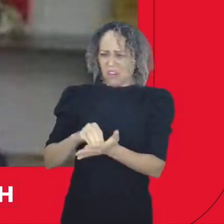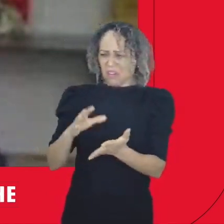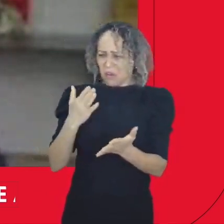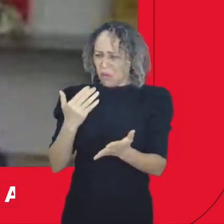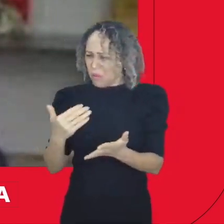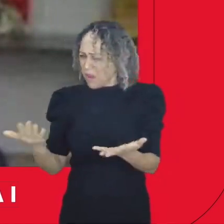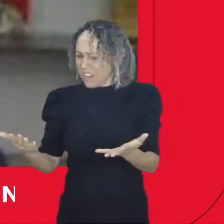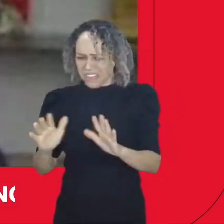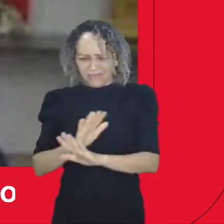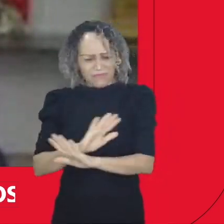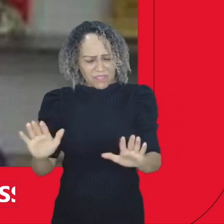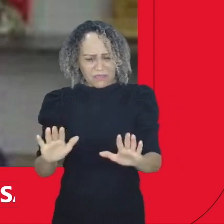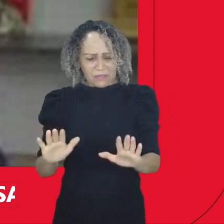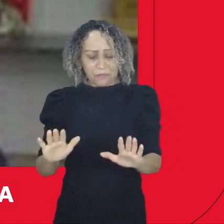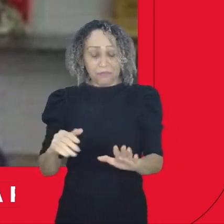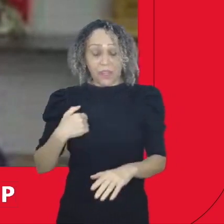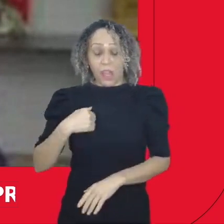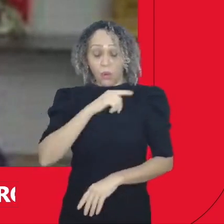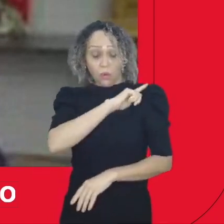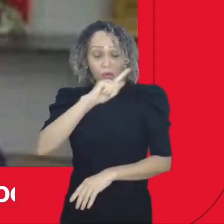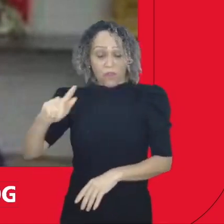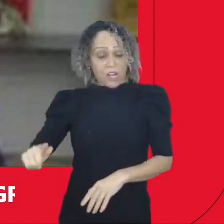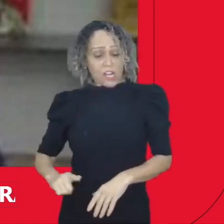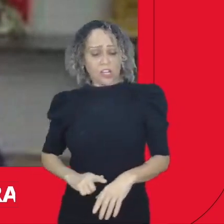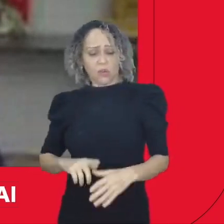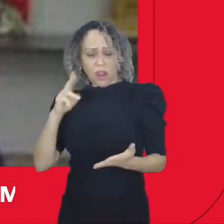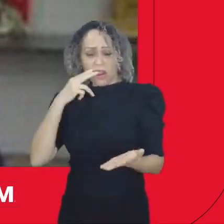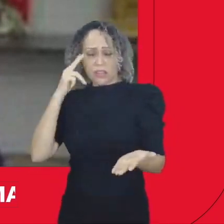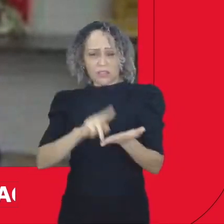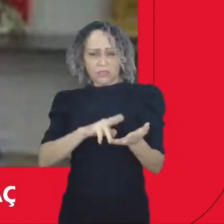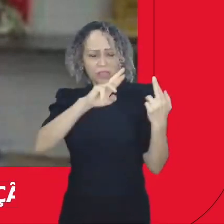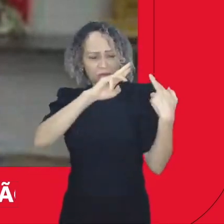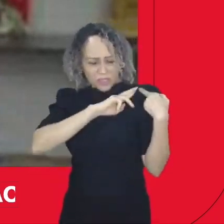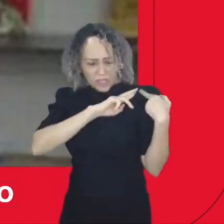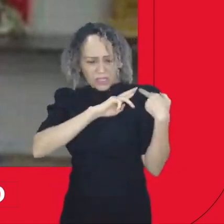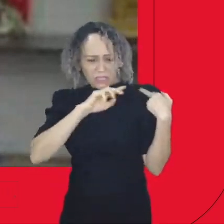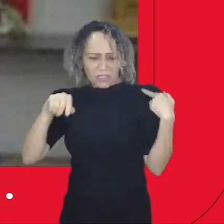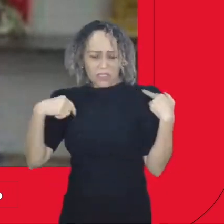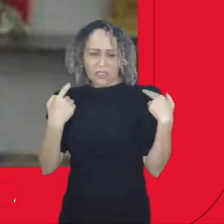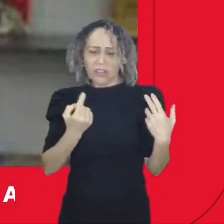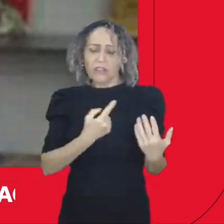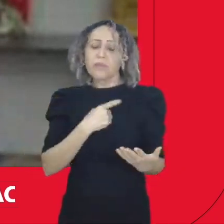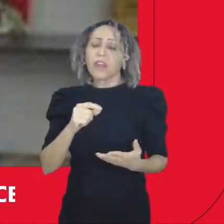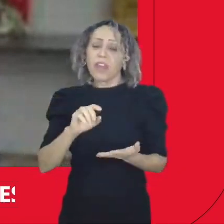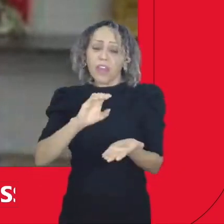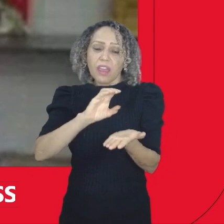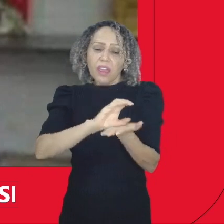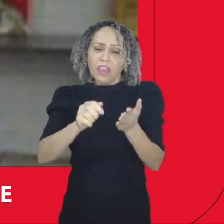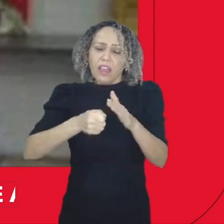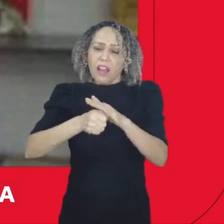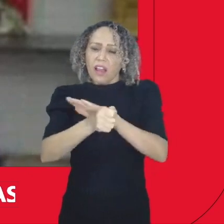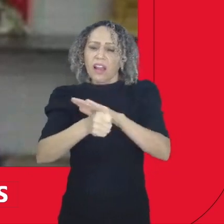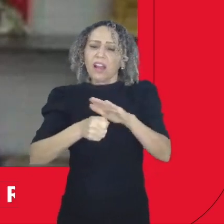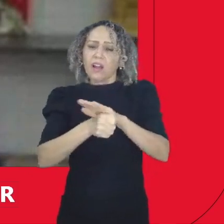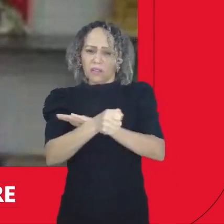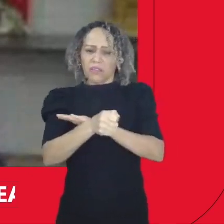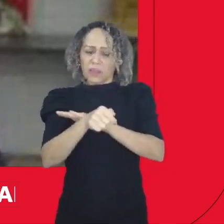é o que eu farei. Nós vamos aumentar a oferta de recursos para a nossa agricultura